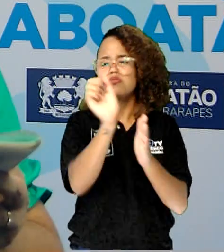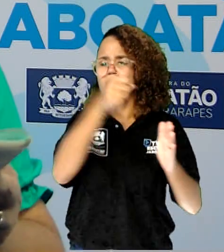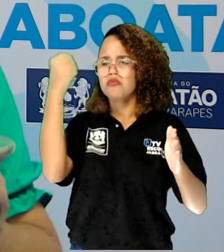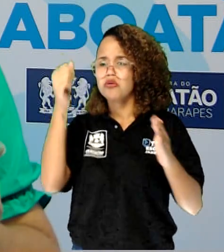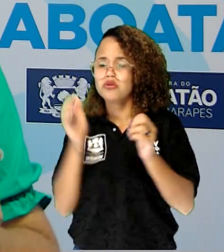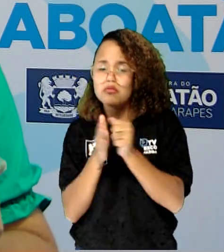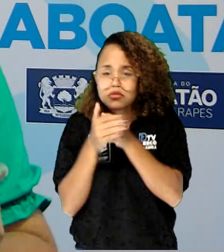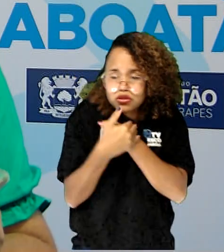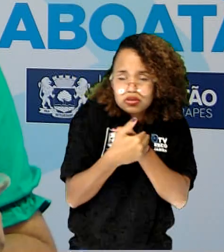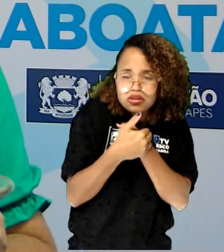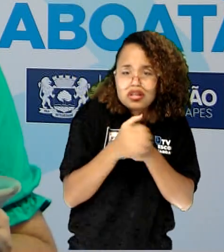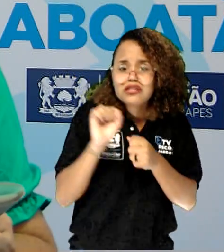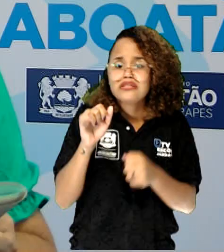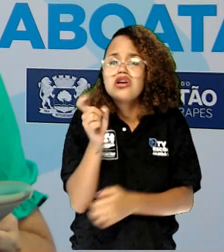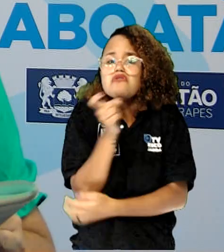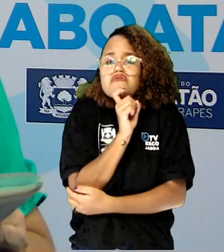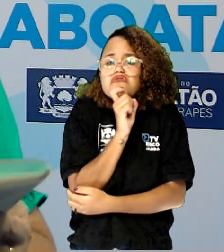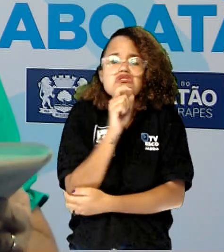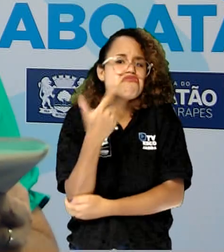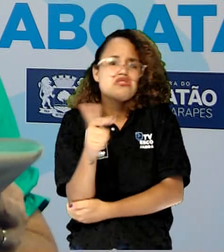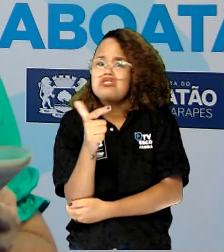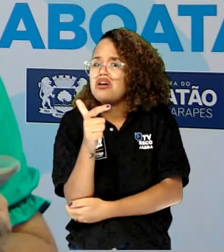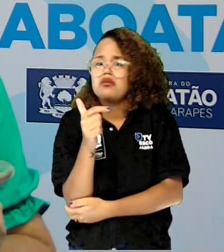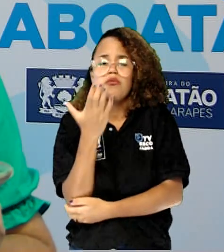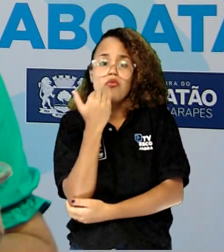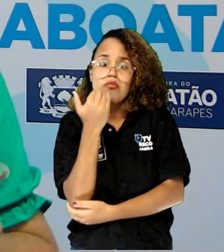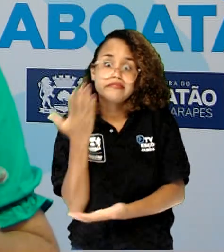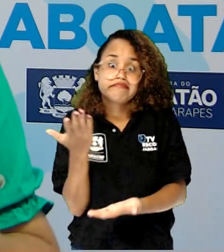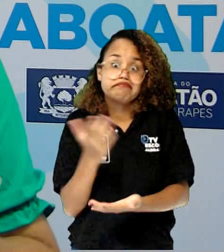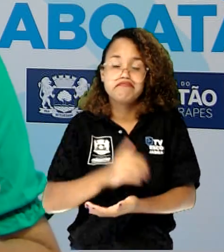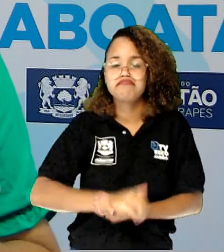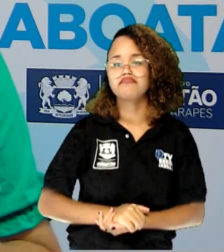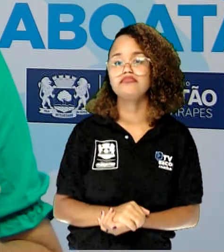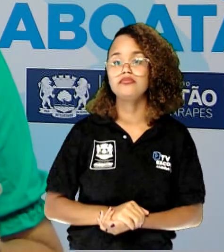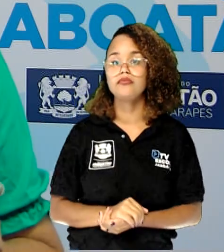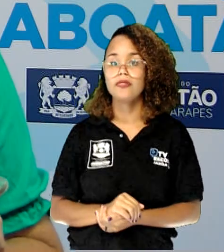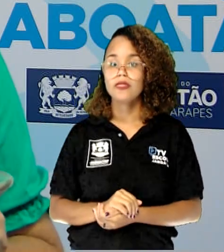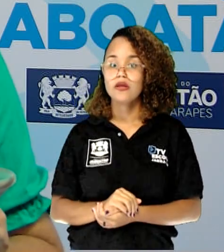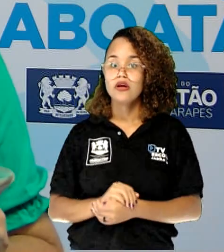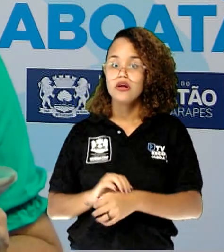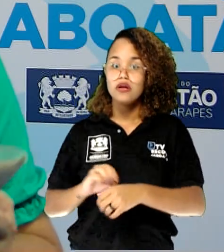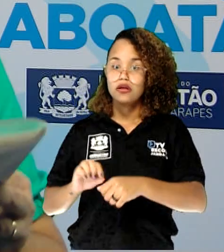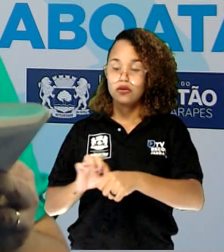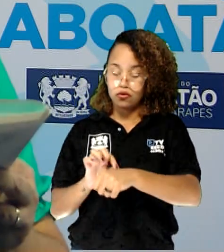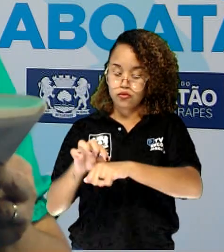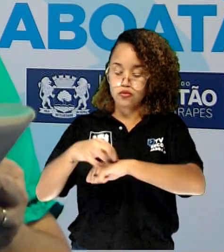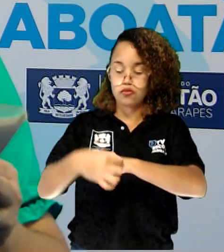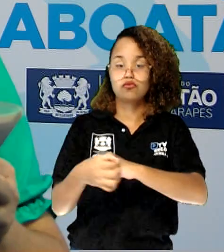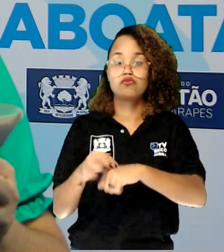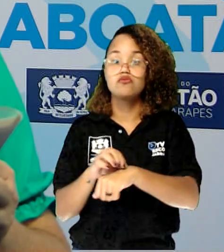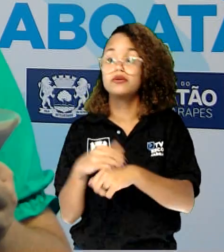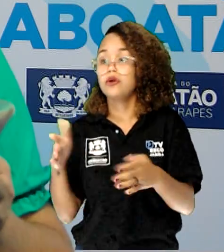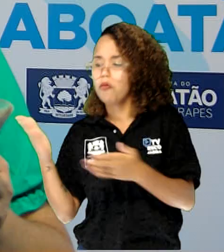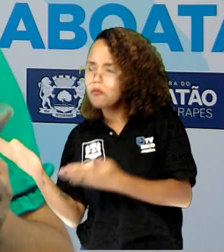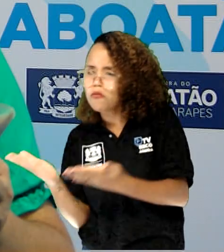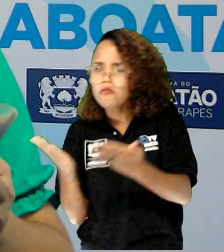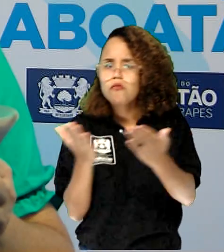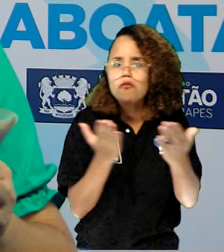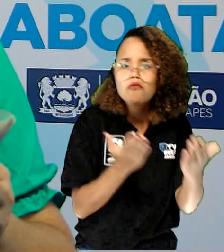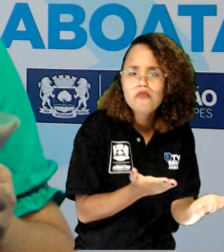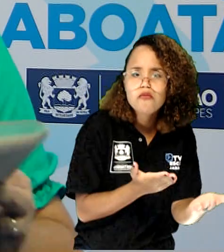esconder. Quando chega o inverno, não tem nada para comer. As formigas, então, foram convidadas